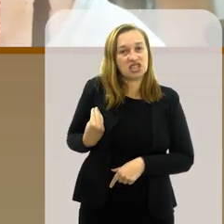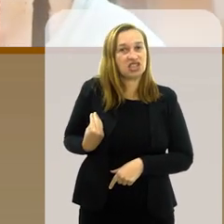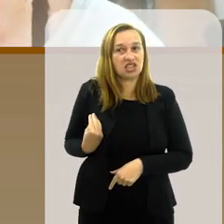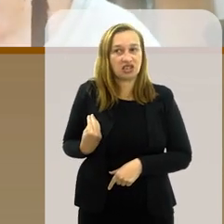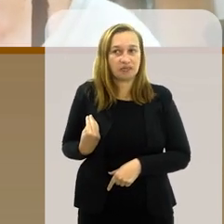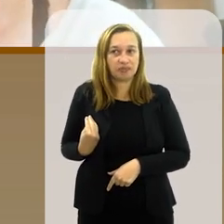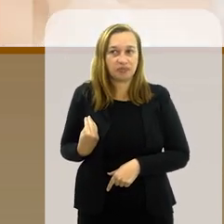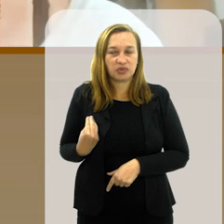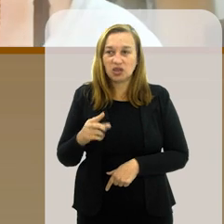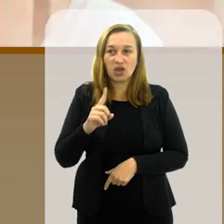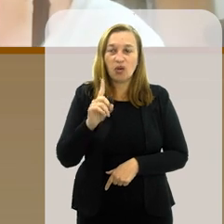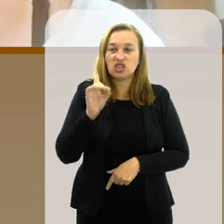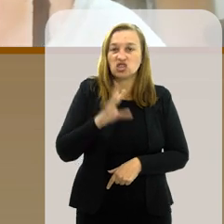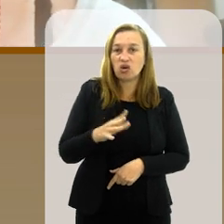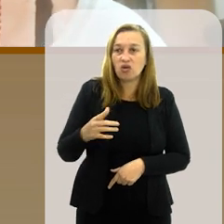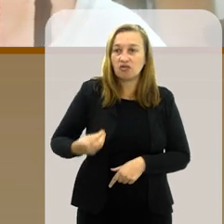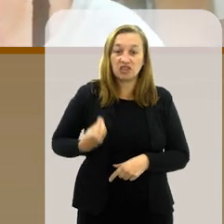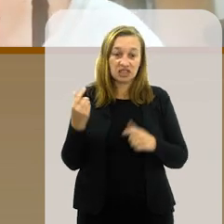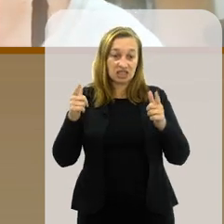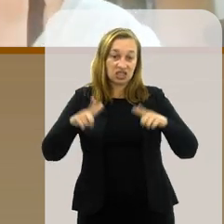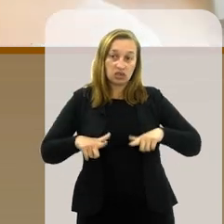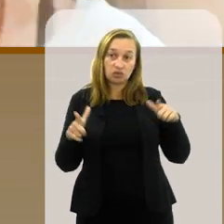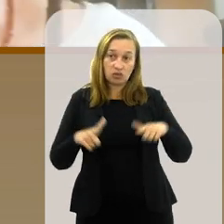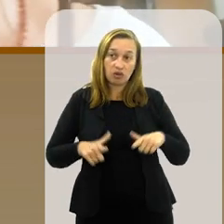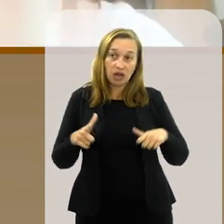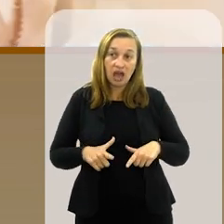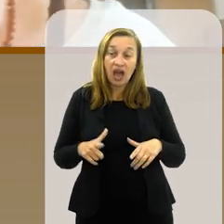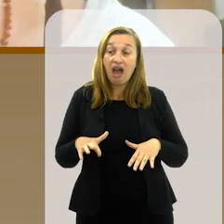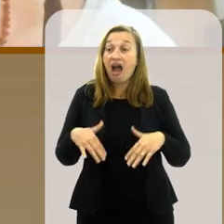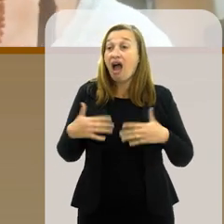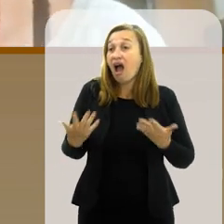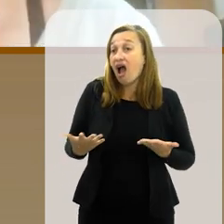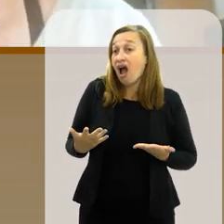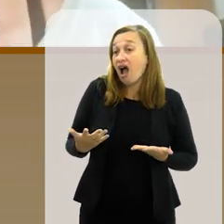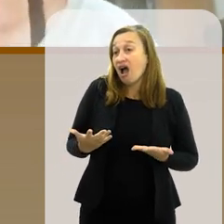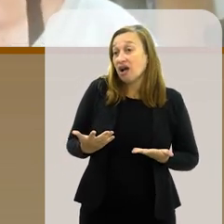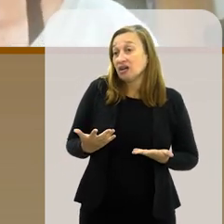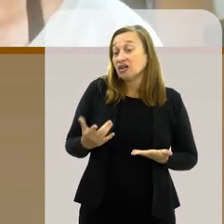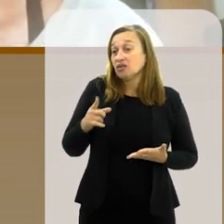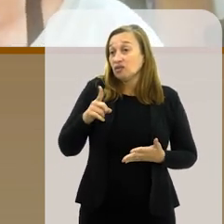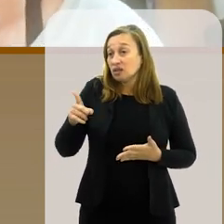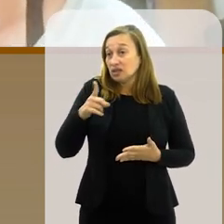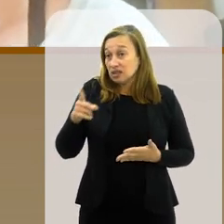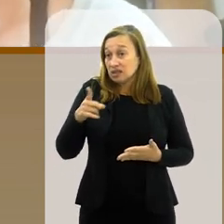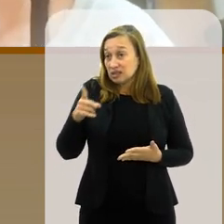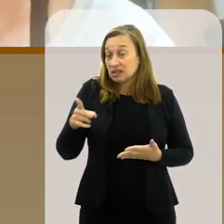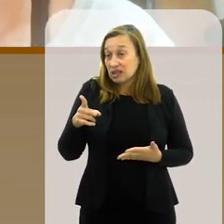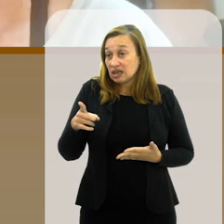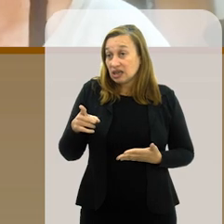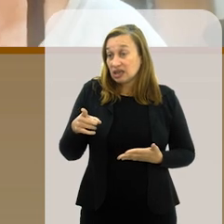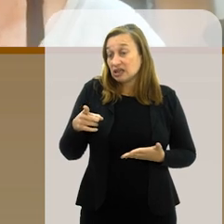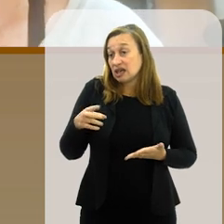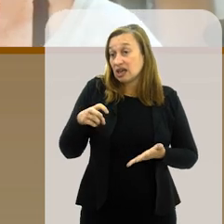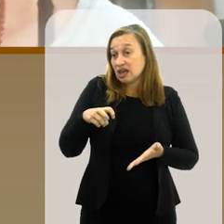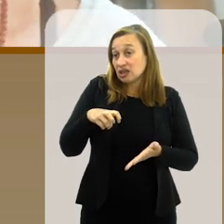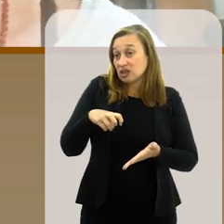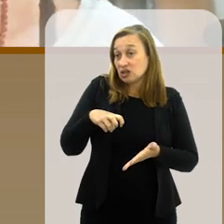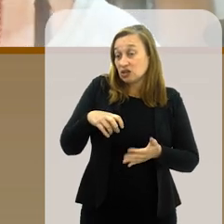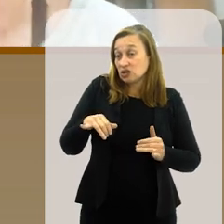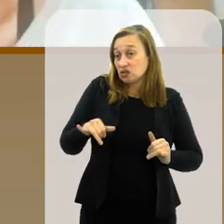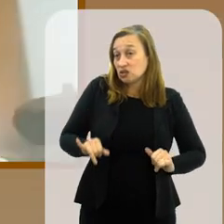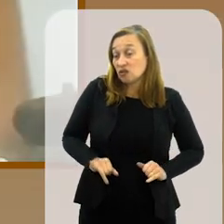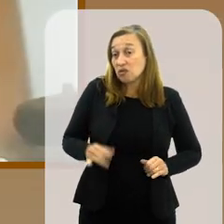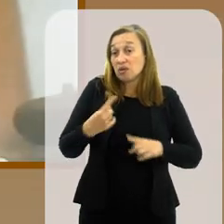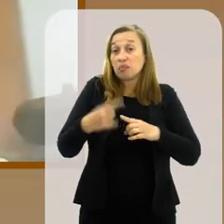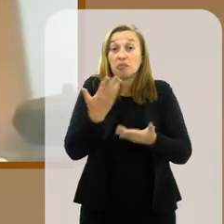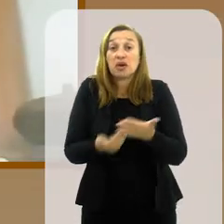vida. Não é uma vida só. Ah, você está pagando um karma. É por isso que você perdeu o seu braço.